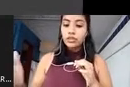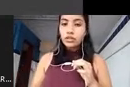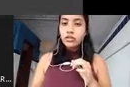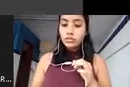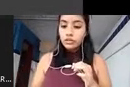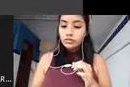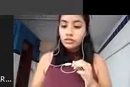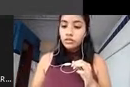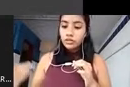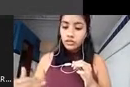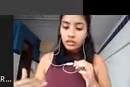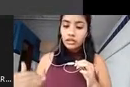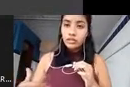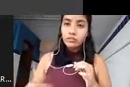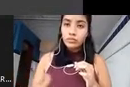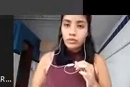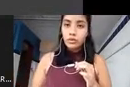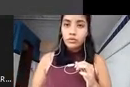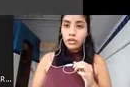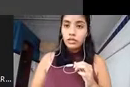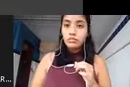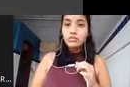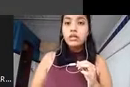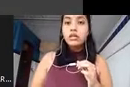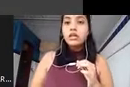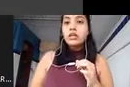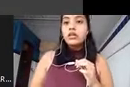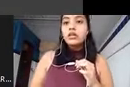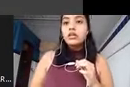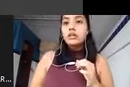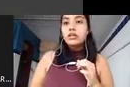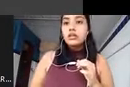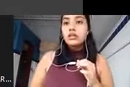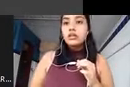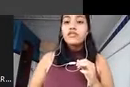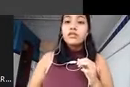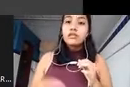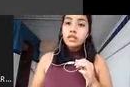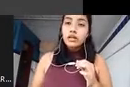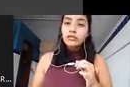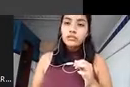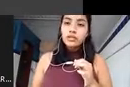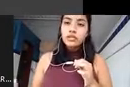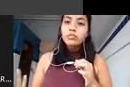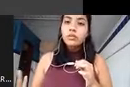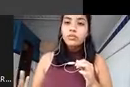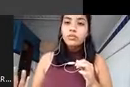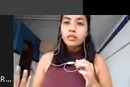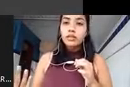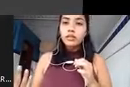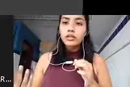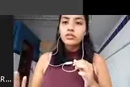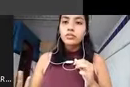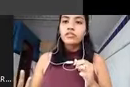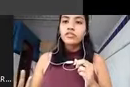projeto, somente 80% dele foi entregue até o momento, e ele foi considerado um projeto